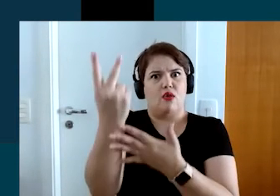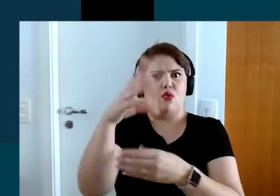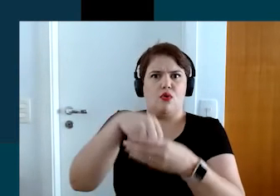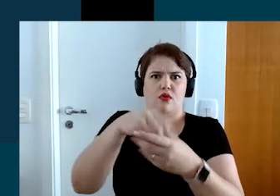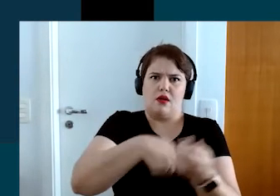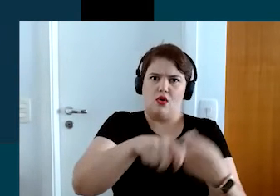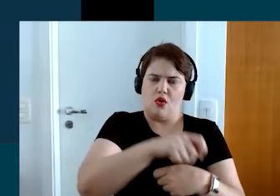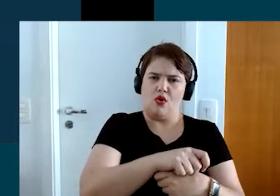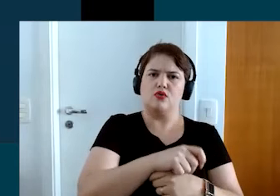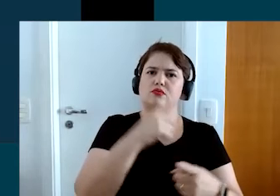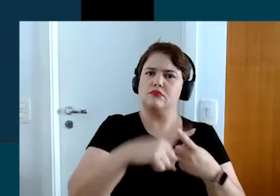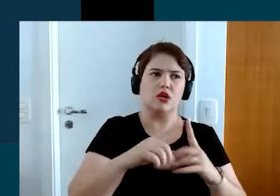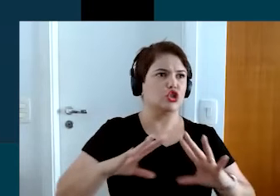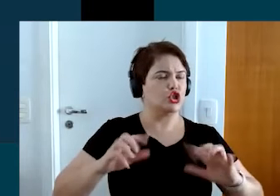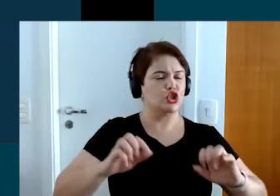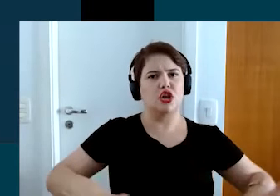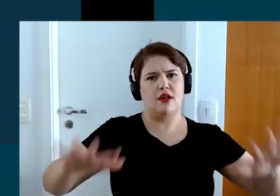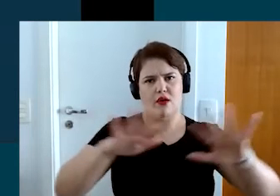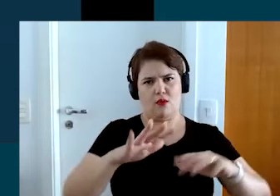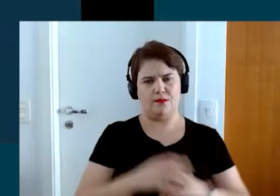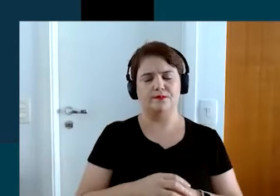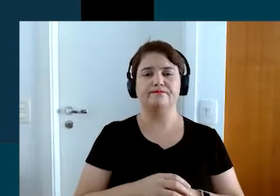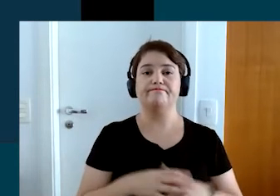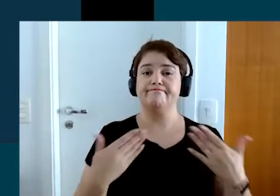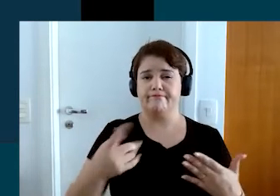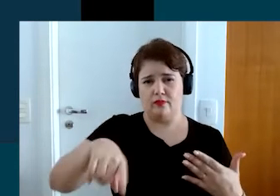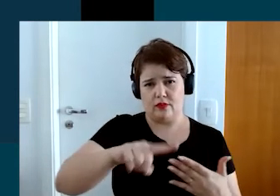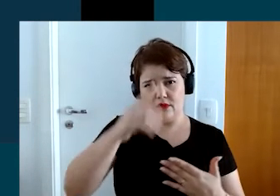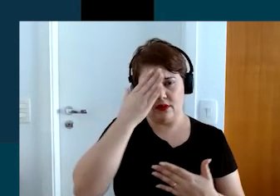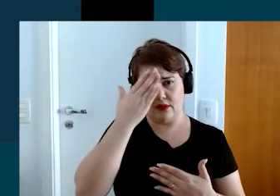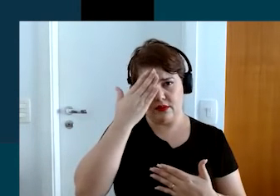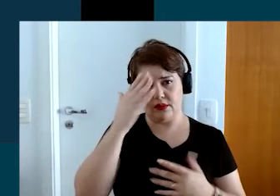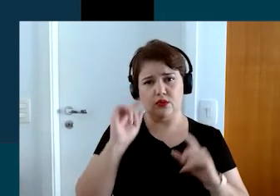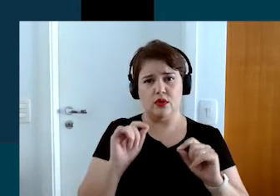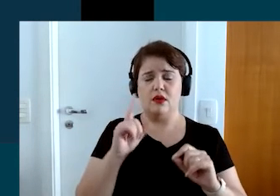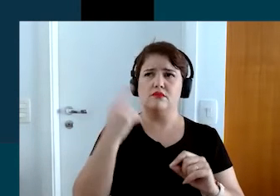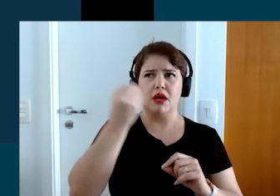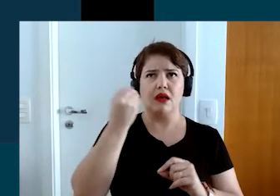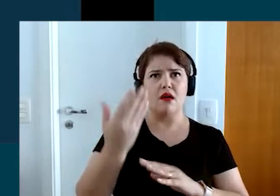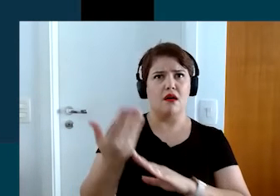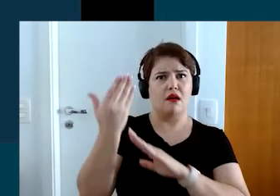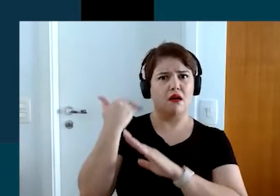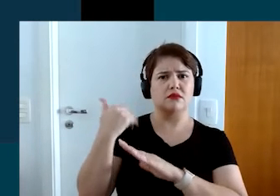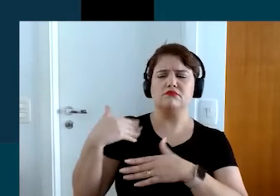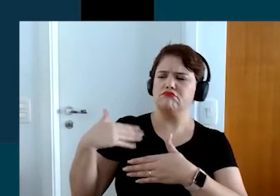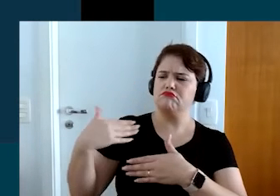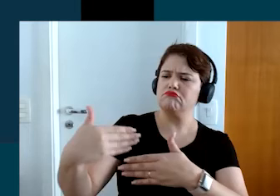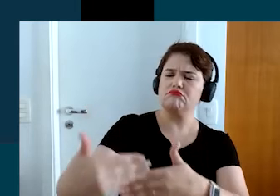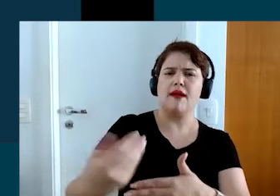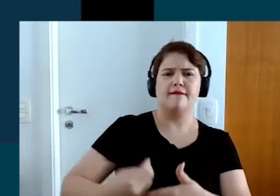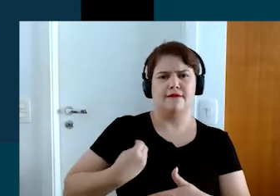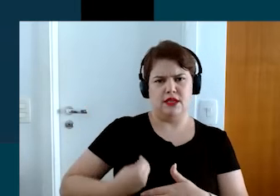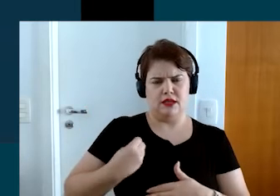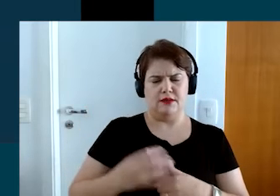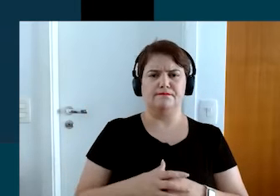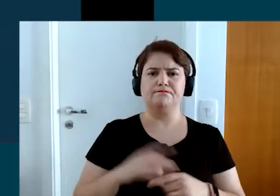negócio como um todo, né? Então, para vocês terem uma ideia, né, eu tive uma experiência ao longo da minha carreira em que